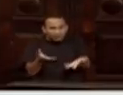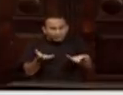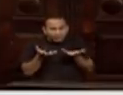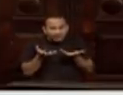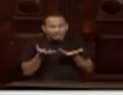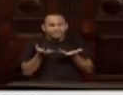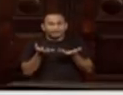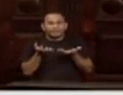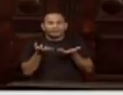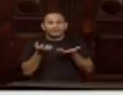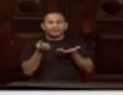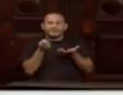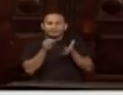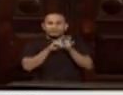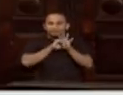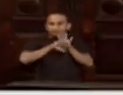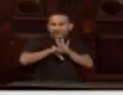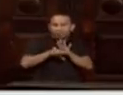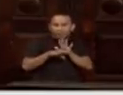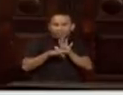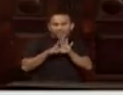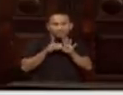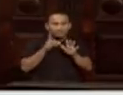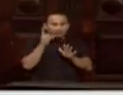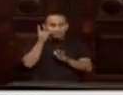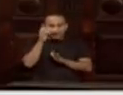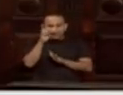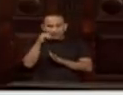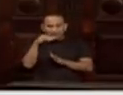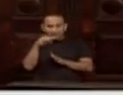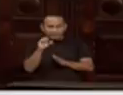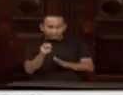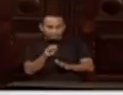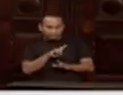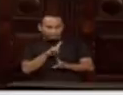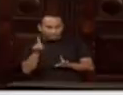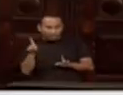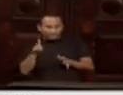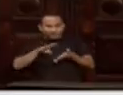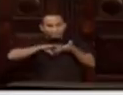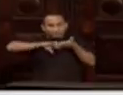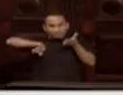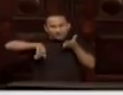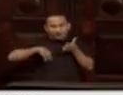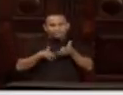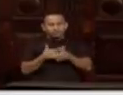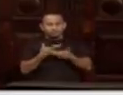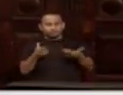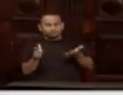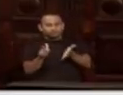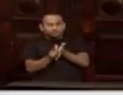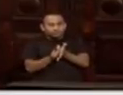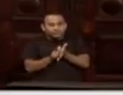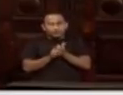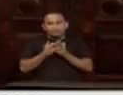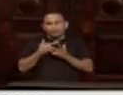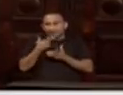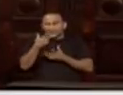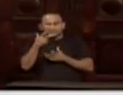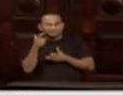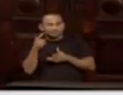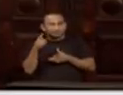de que a indicação de todo bertassi não era uma manobra para se retirar e mudar o foro para impedir a